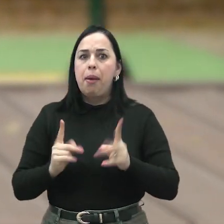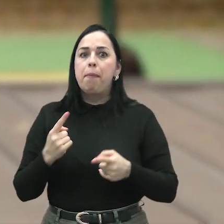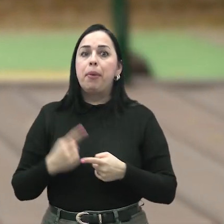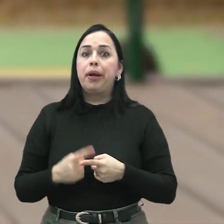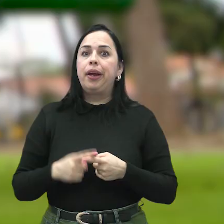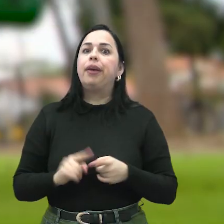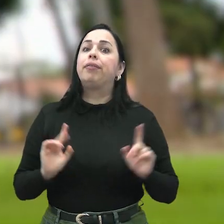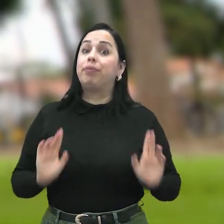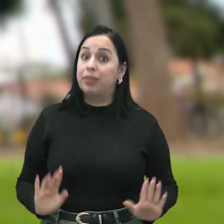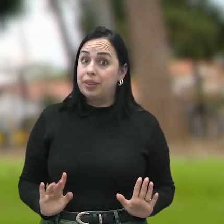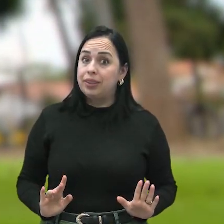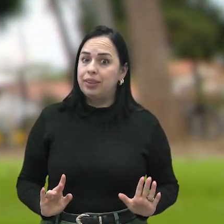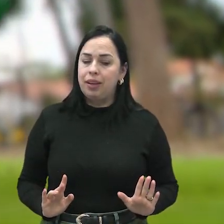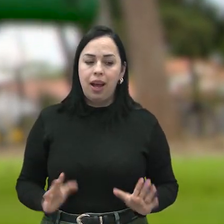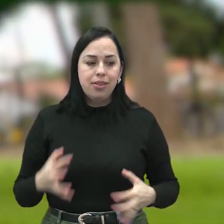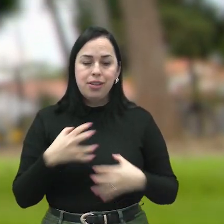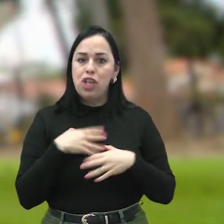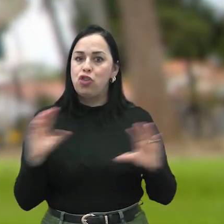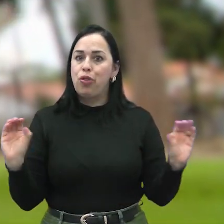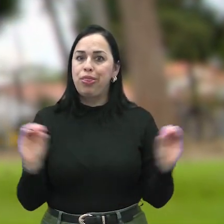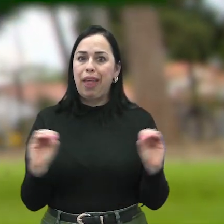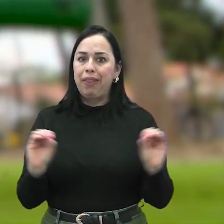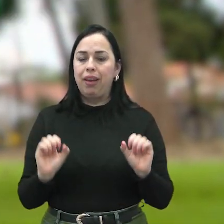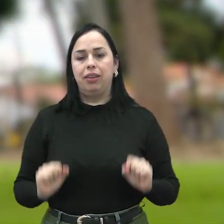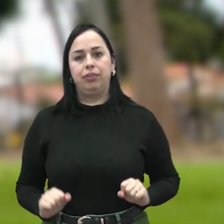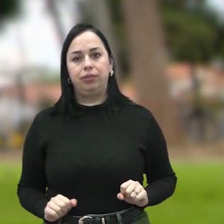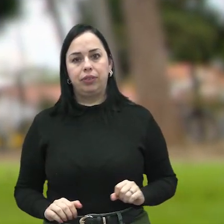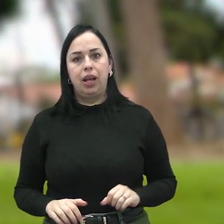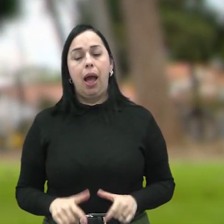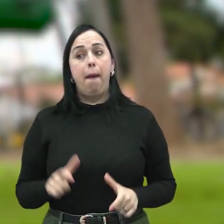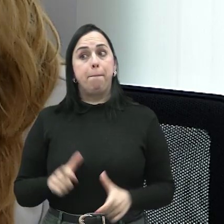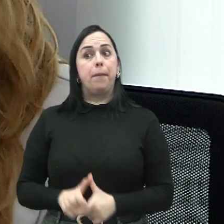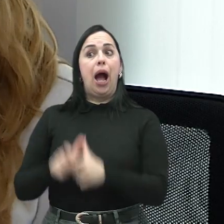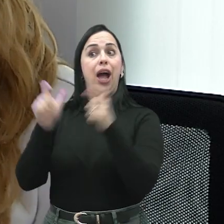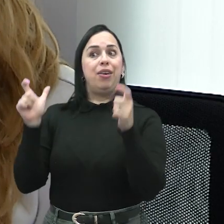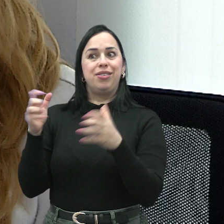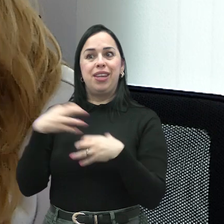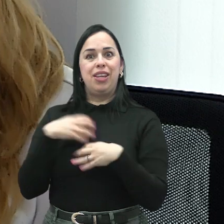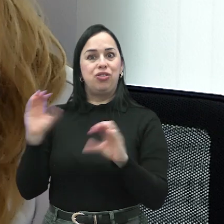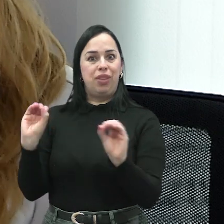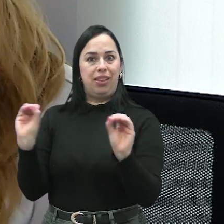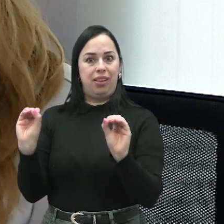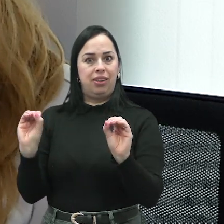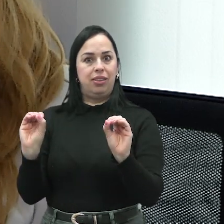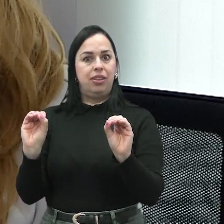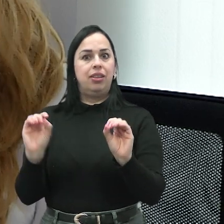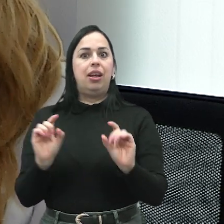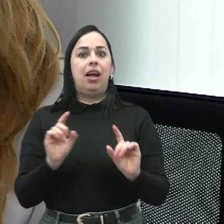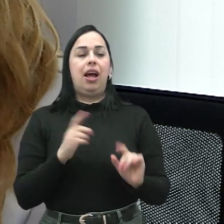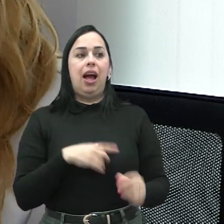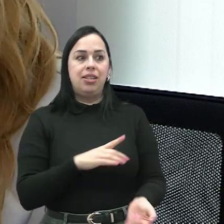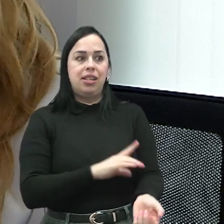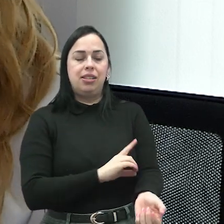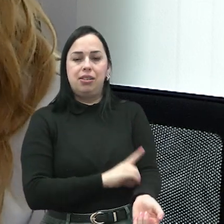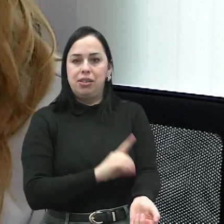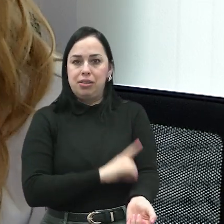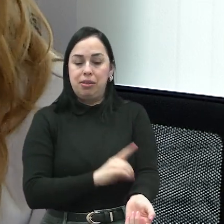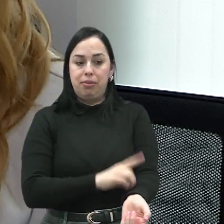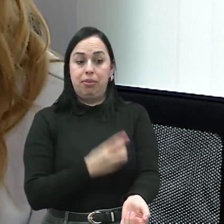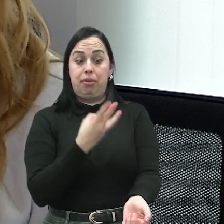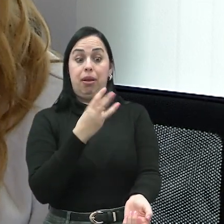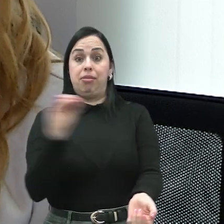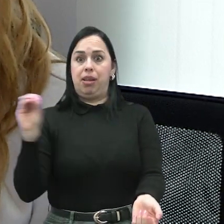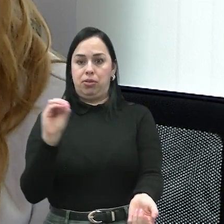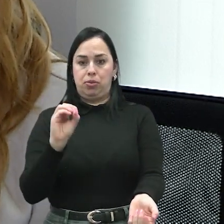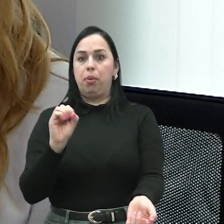de rotina, porque geralmente não há sintomas claros. A maioria não tem, eles vão ter somente quando a diabetes está bem